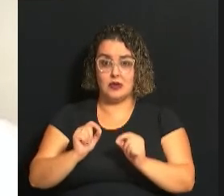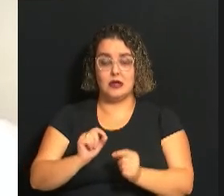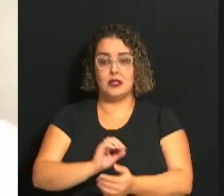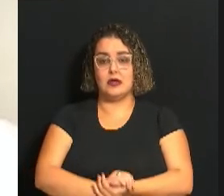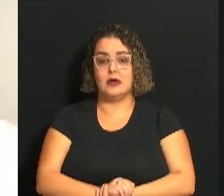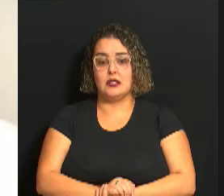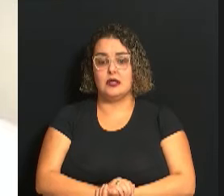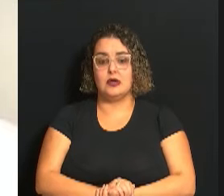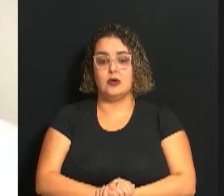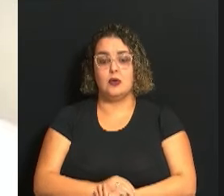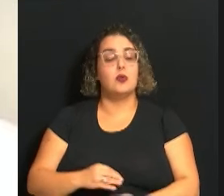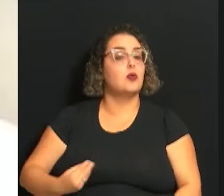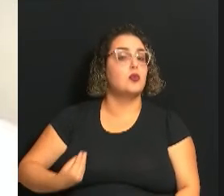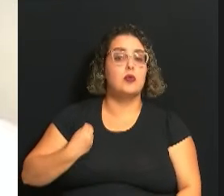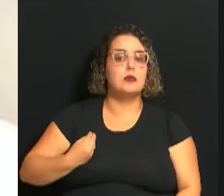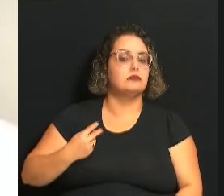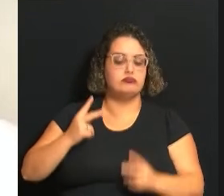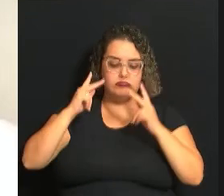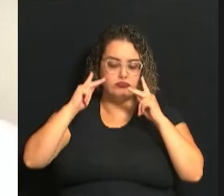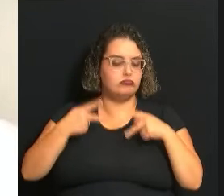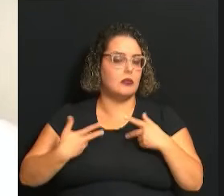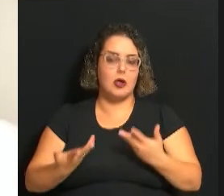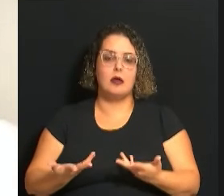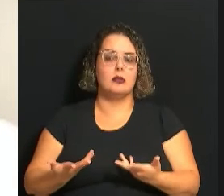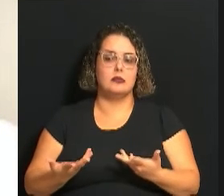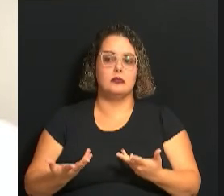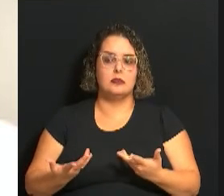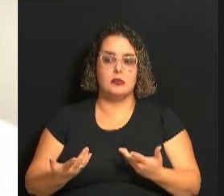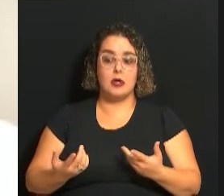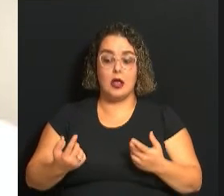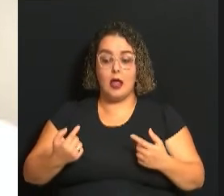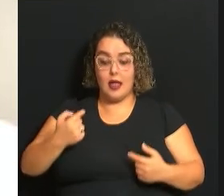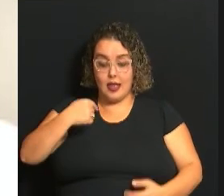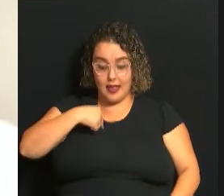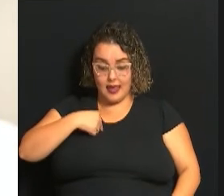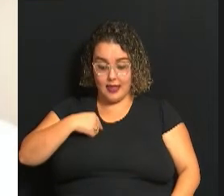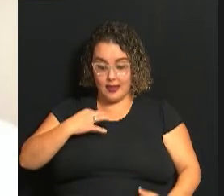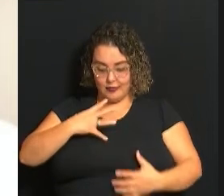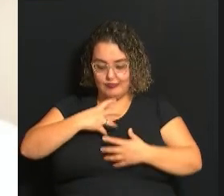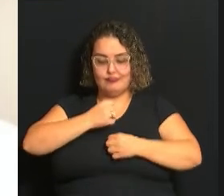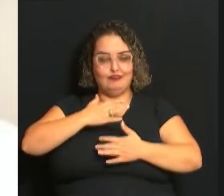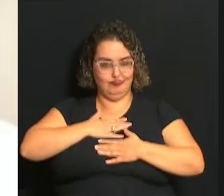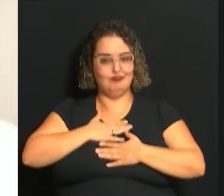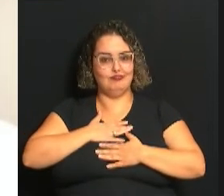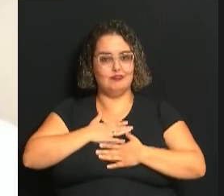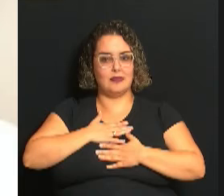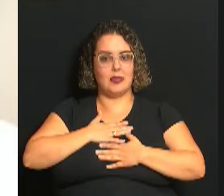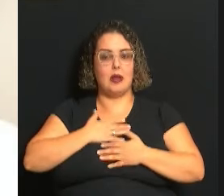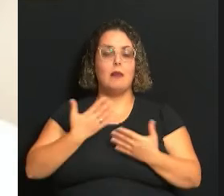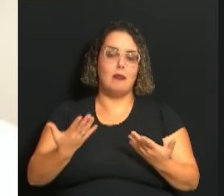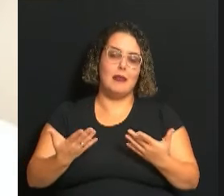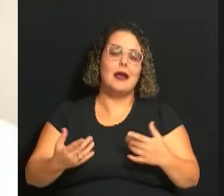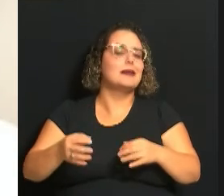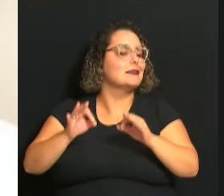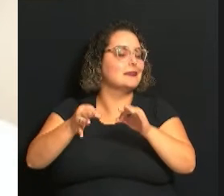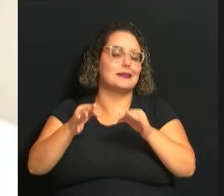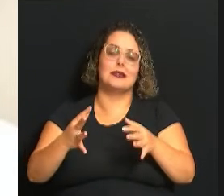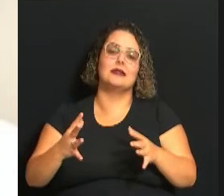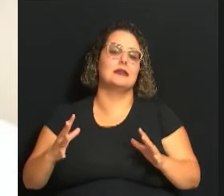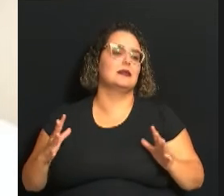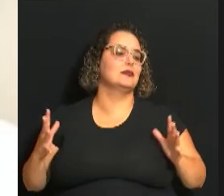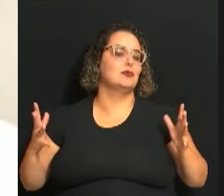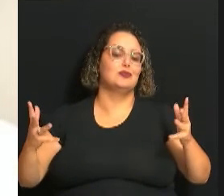realmente com você mesmo, né, então isso para mim, a parceria comigo mesmo é bem forte, mas com certeza essa rede de amigos e tudo